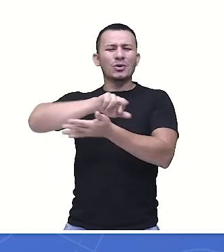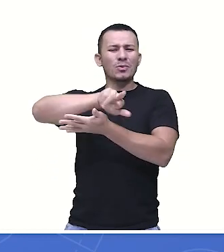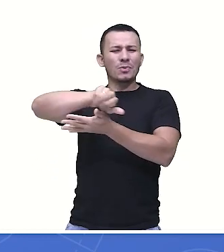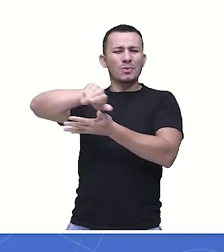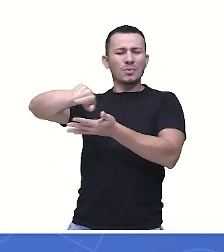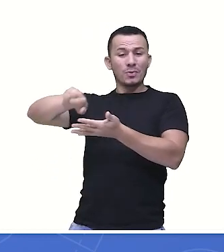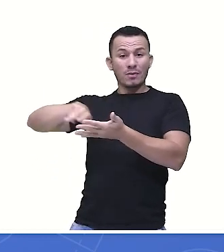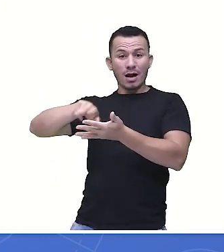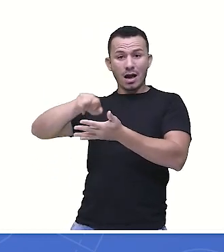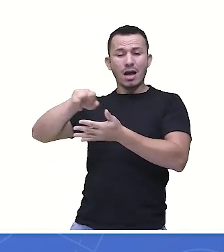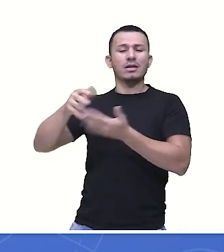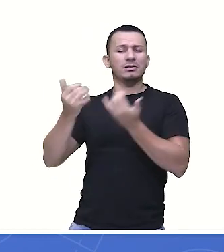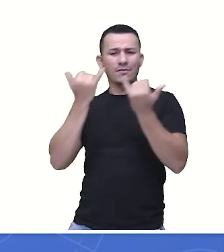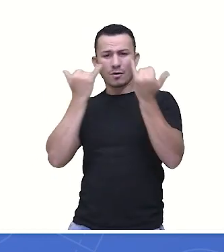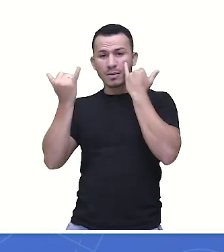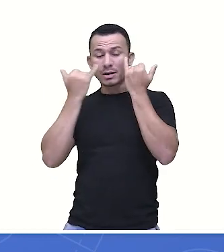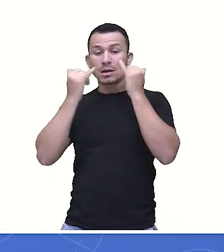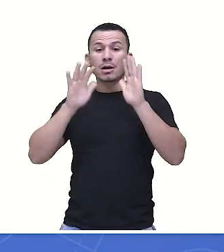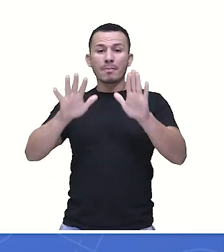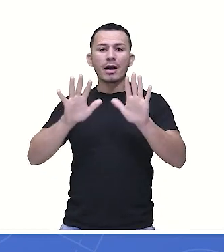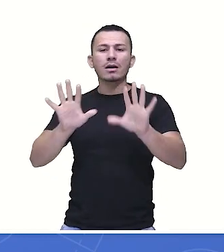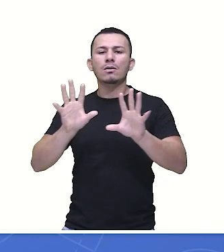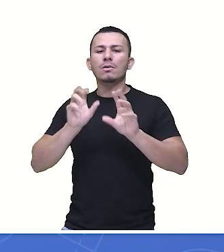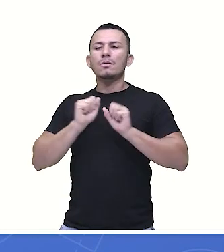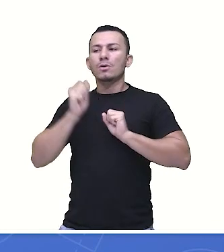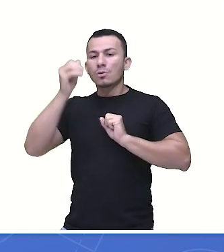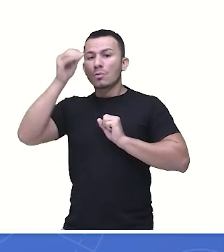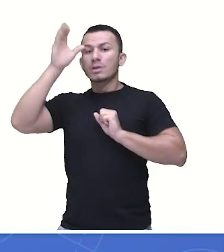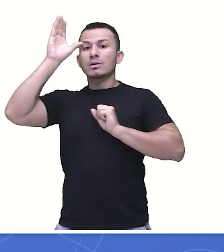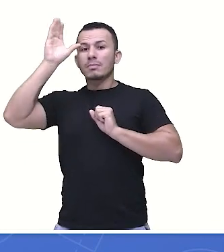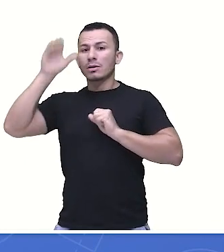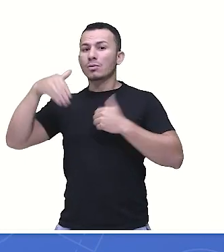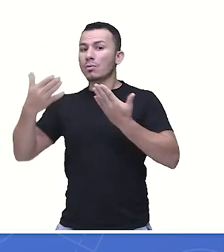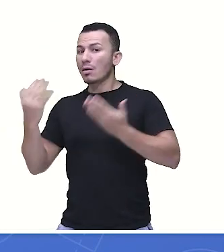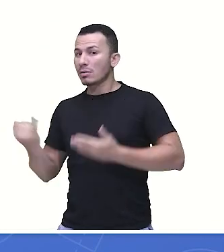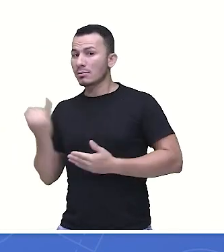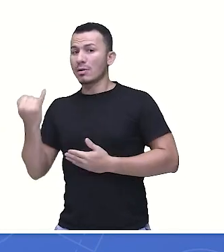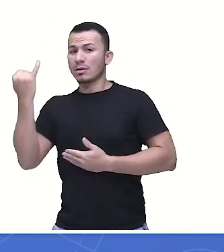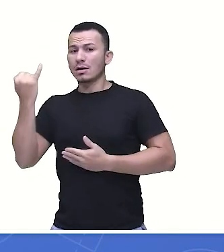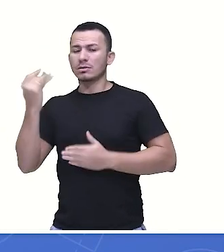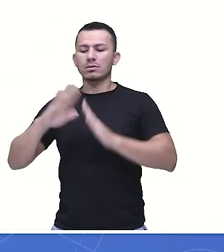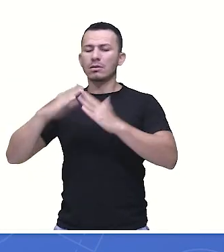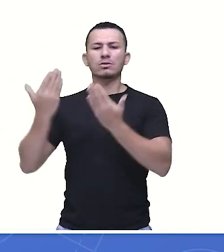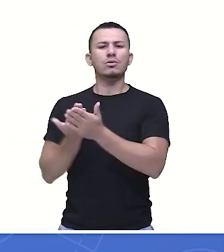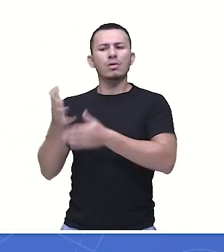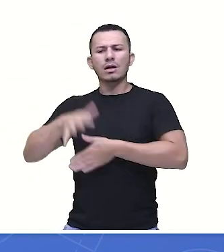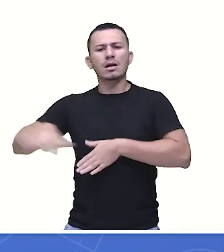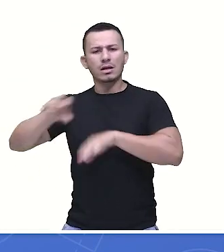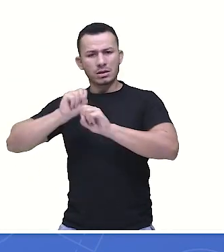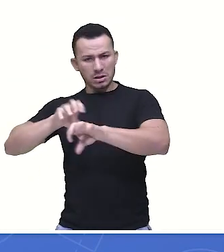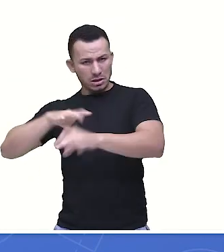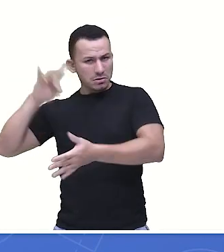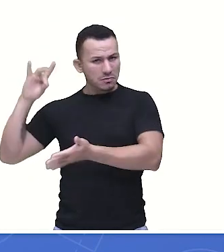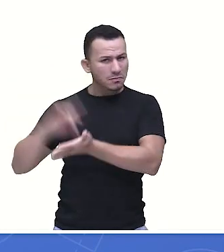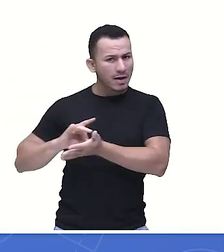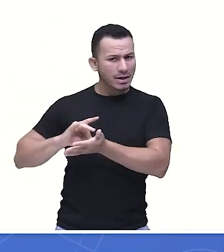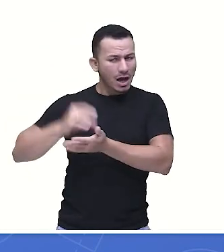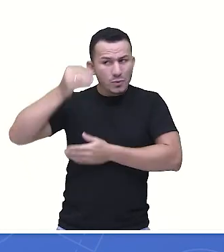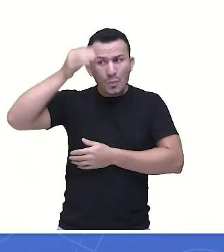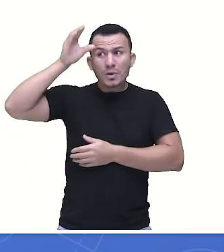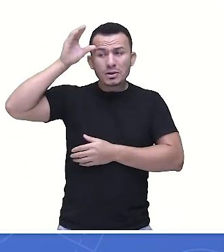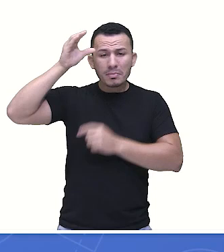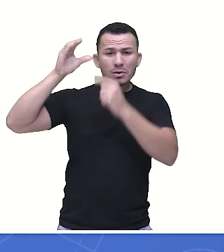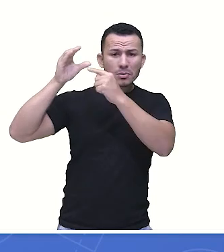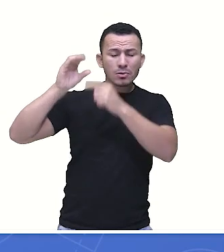o que é realmente conhecimento? Que conhecimento? Qual é o conhecimento pertinente? O que a escola ensina? A escola ensina realmente aquilo que as